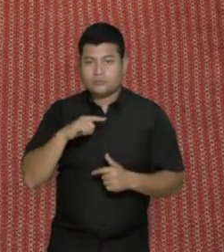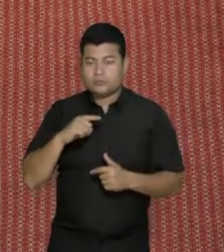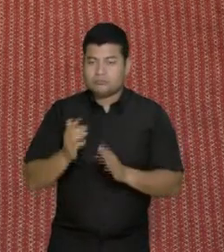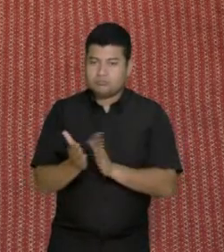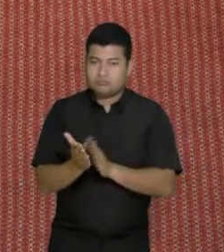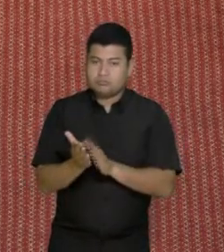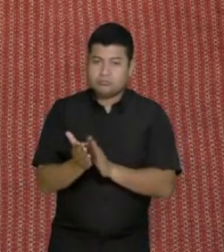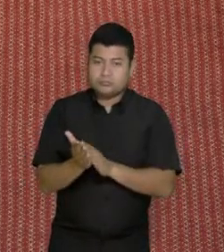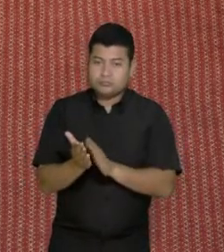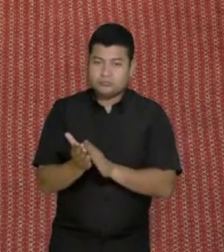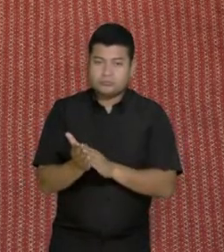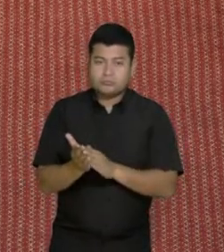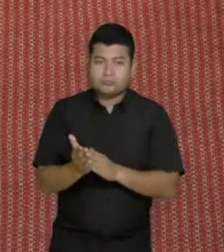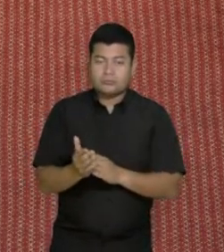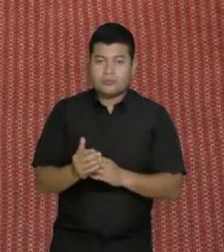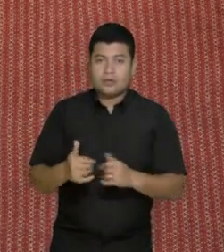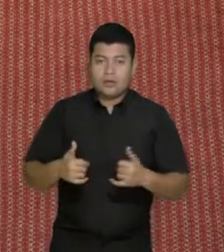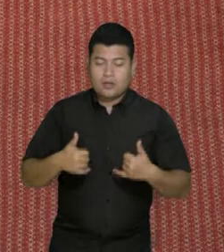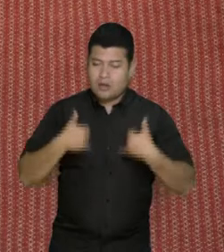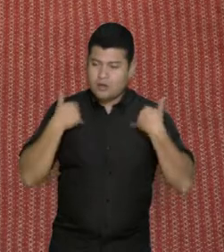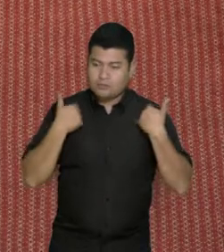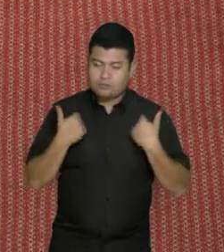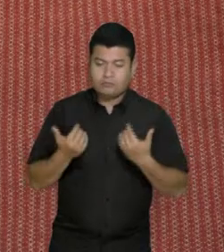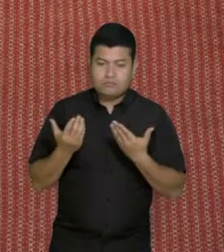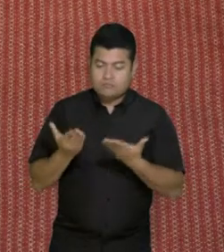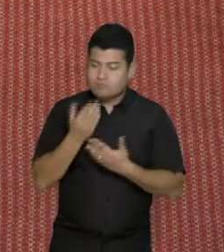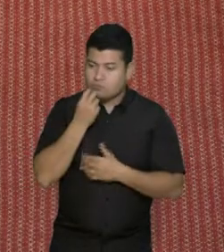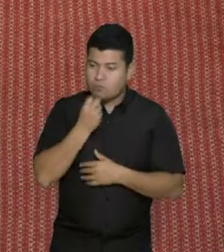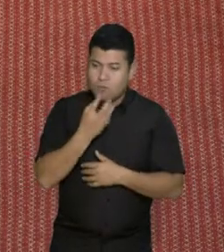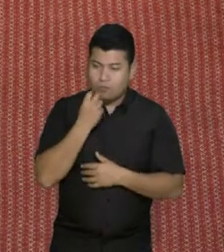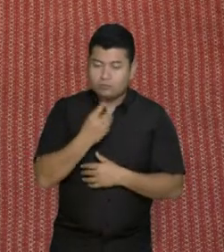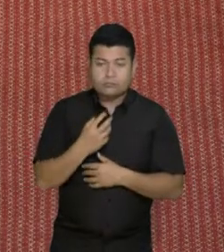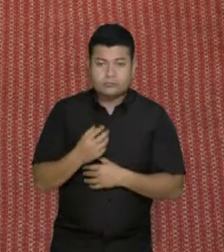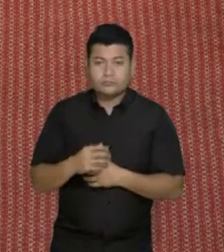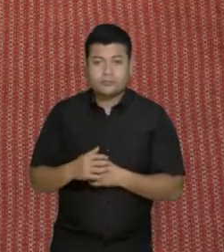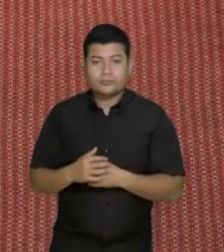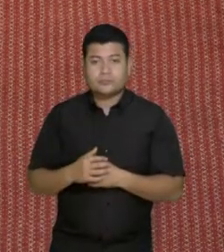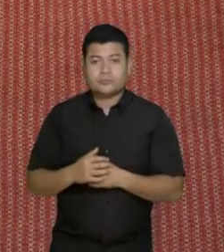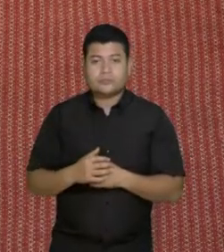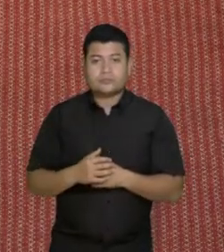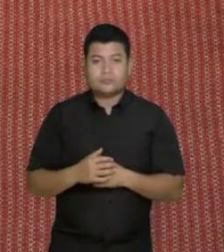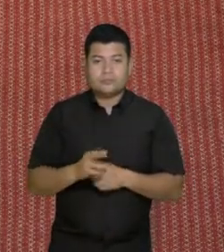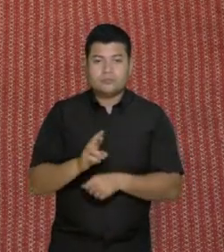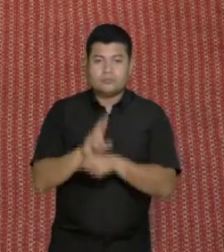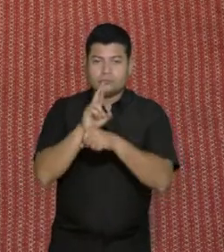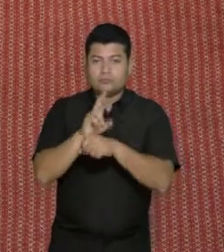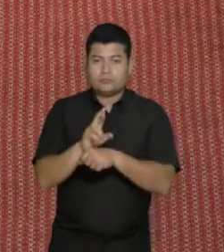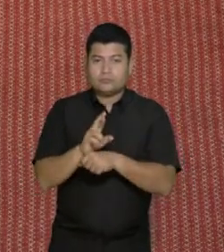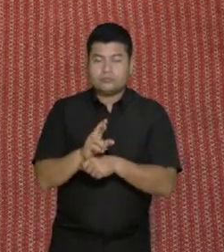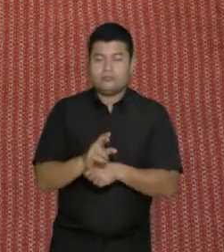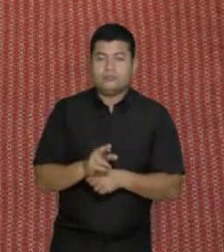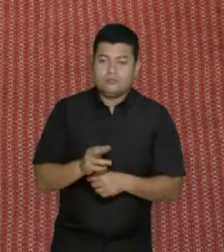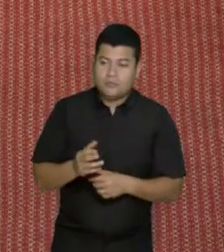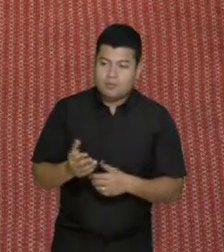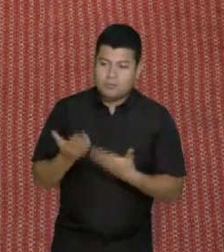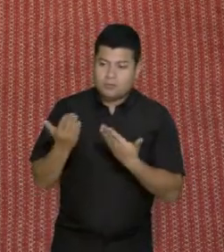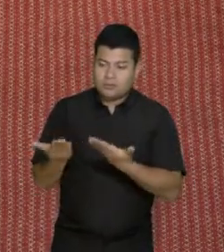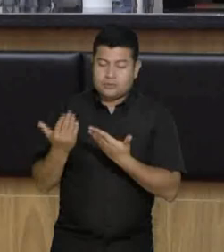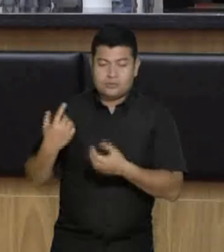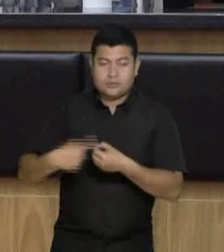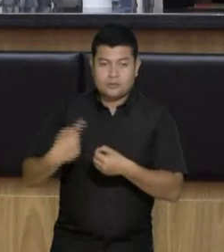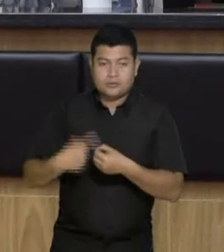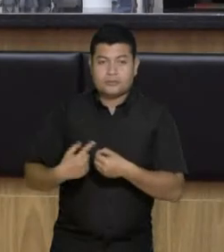mais uma vez, feliz aniversário para a cidade, parabéns para todos vocês. Tá? E, como eu disse, representa melhor do que ninguém essa jovem cidade.